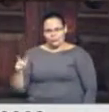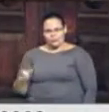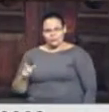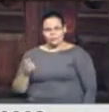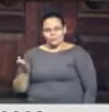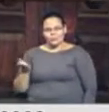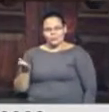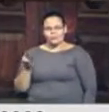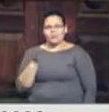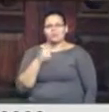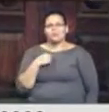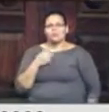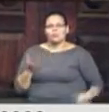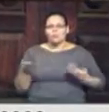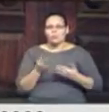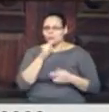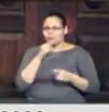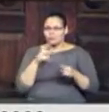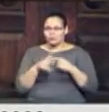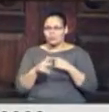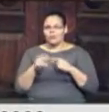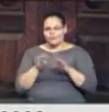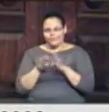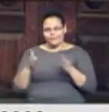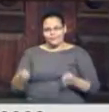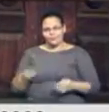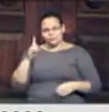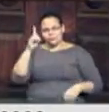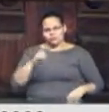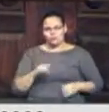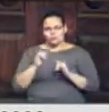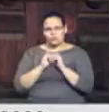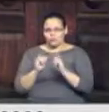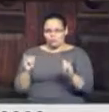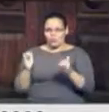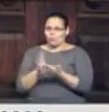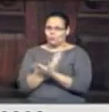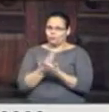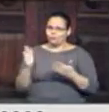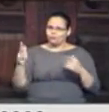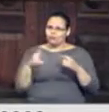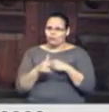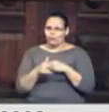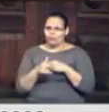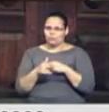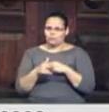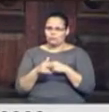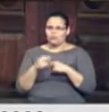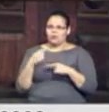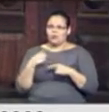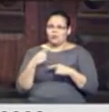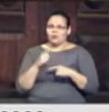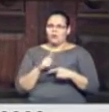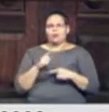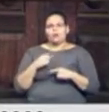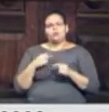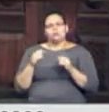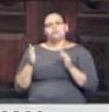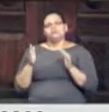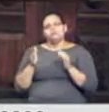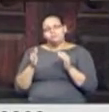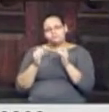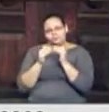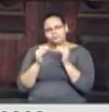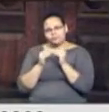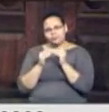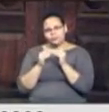Por exemplo, hoje, a mesa diretora anunciou alguns cortes, que eu apoio. Acho que são tímidos ainda e